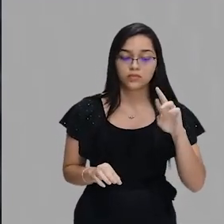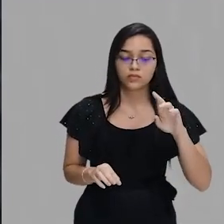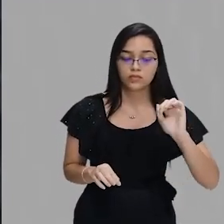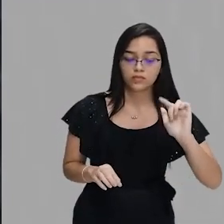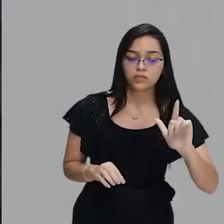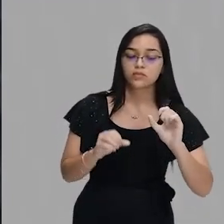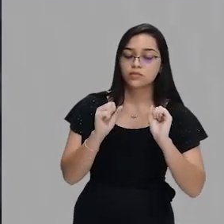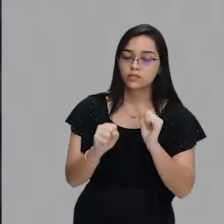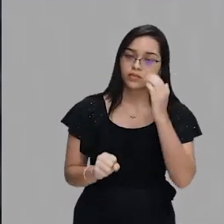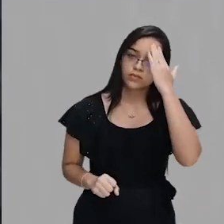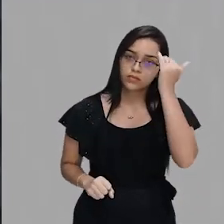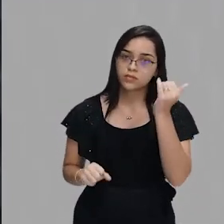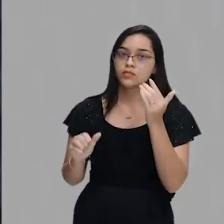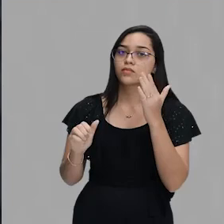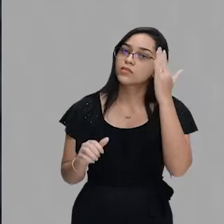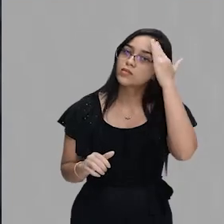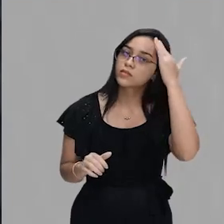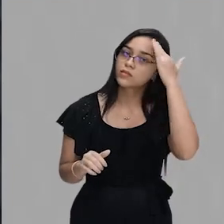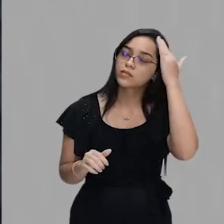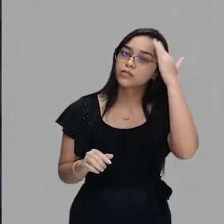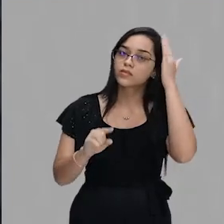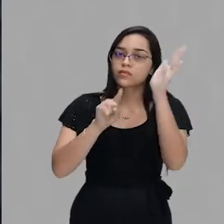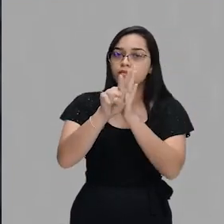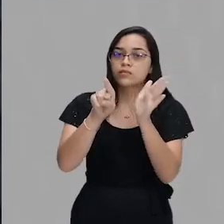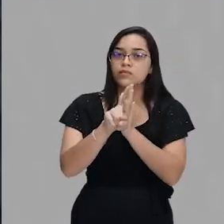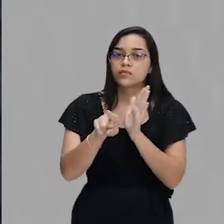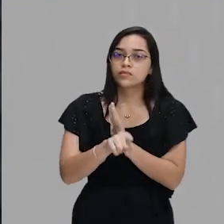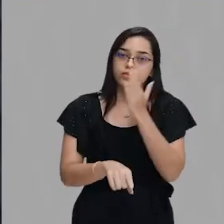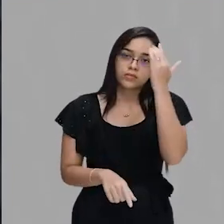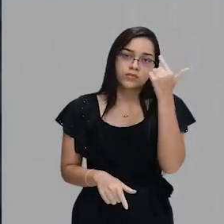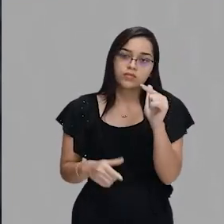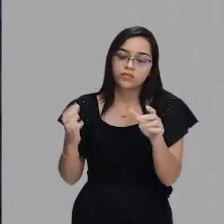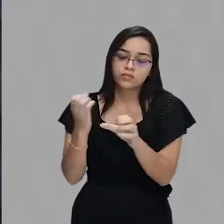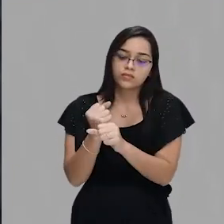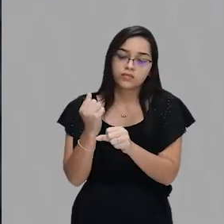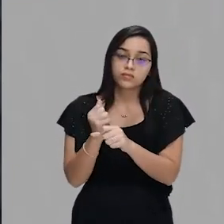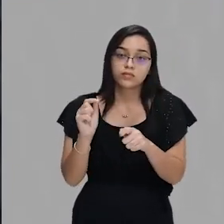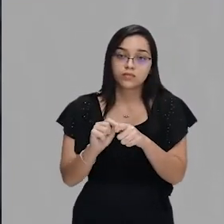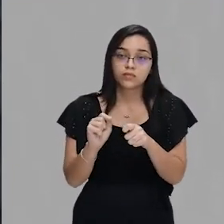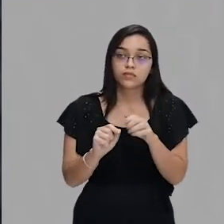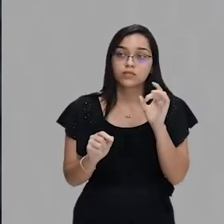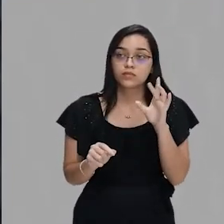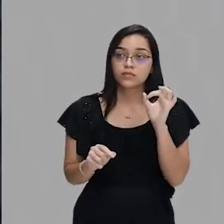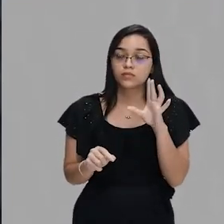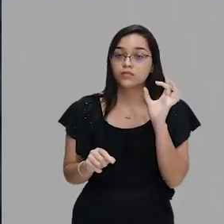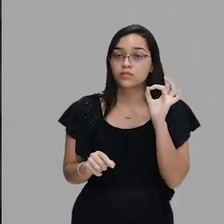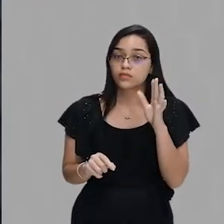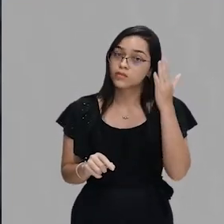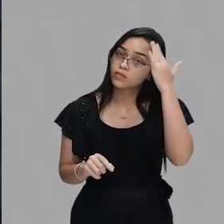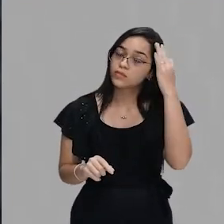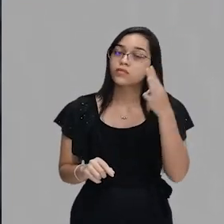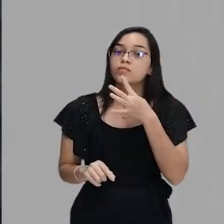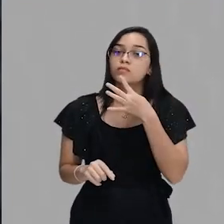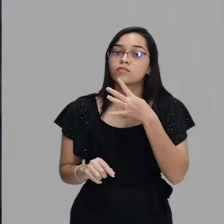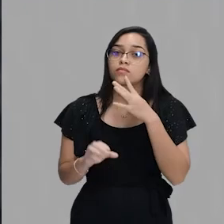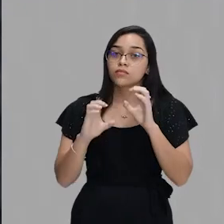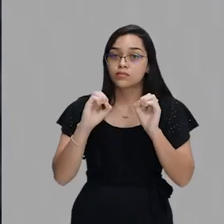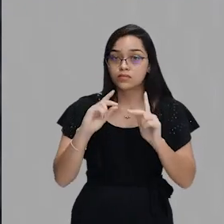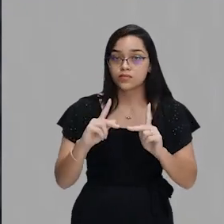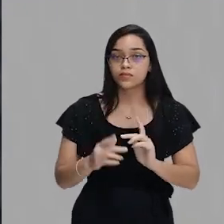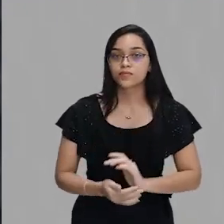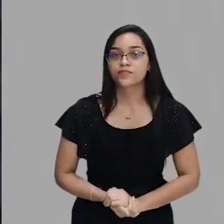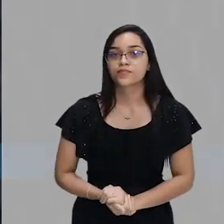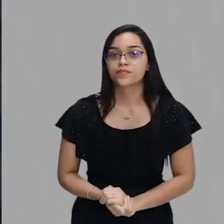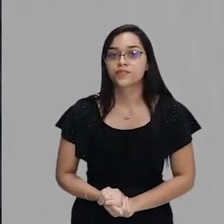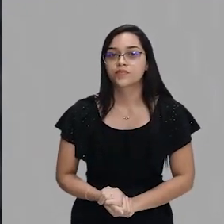você poder interpretar as questões que muitas vezes não tem cálculo para fazer, são questões apenas de conhecimento e de conceito.